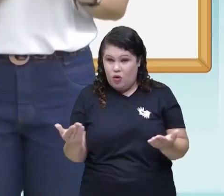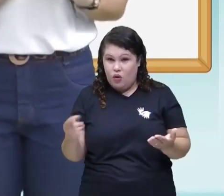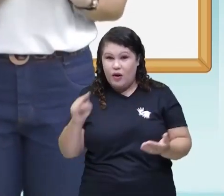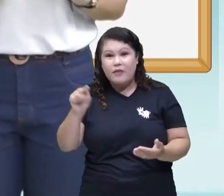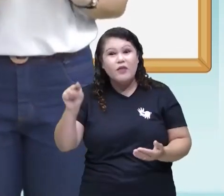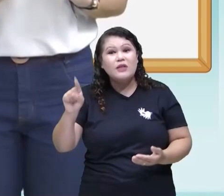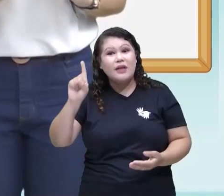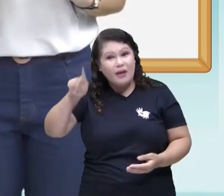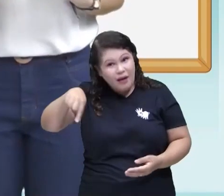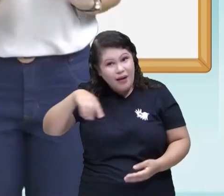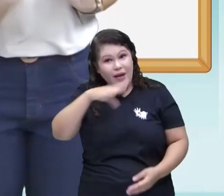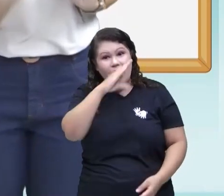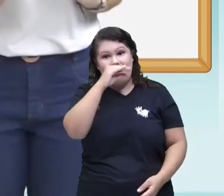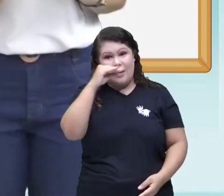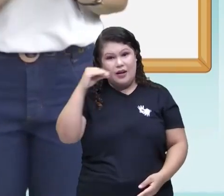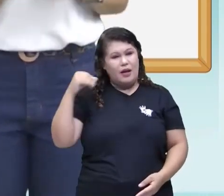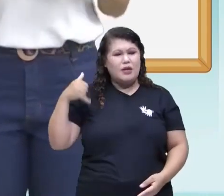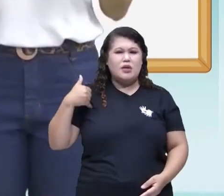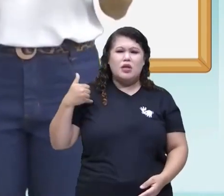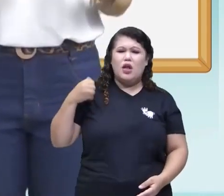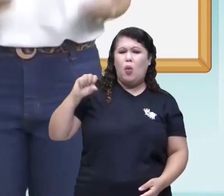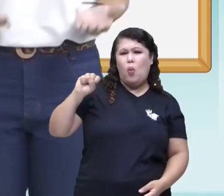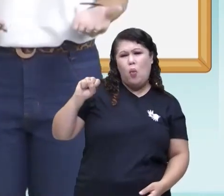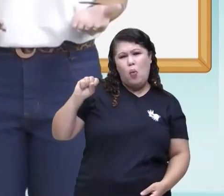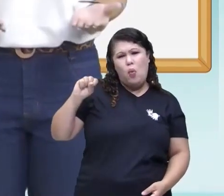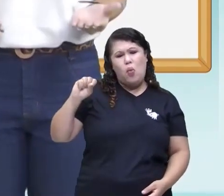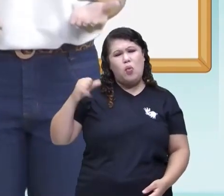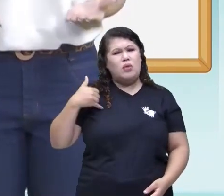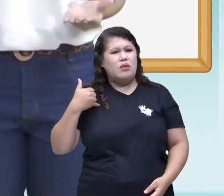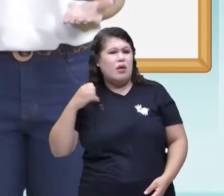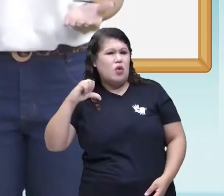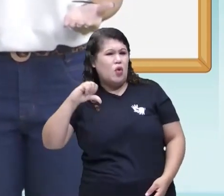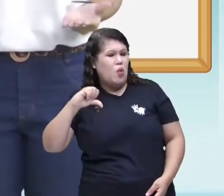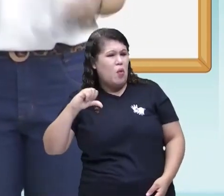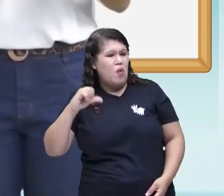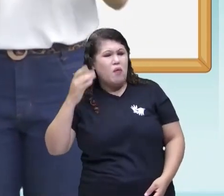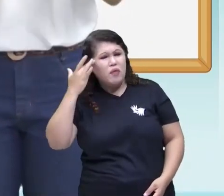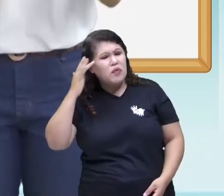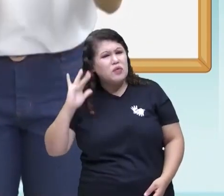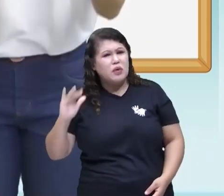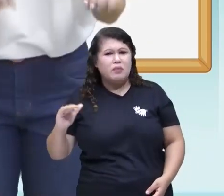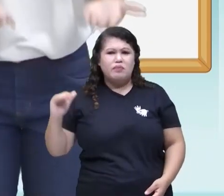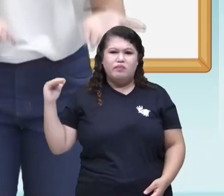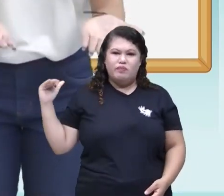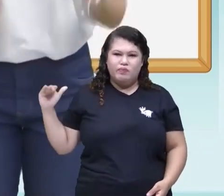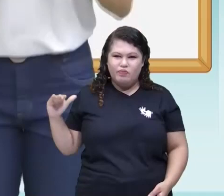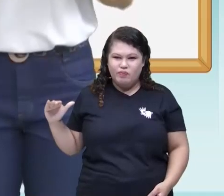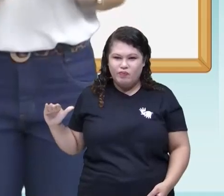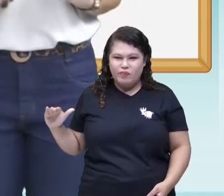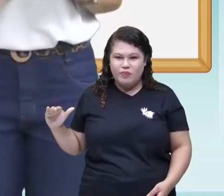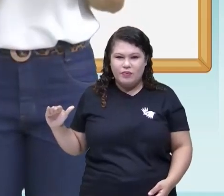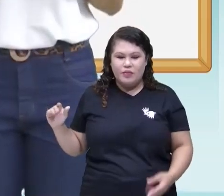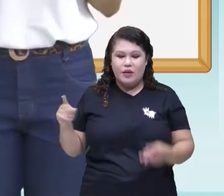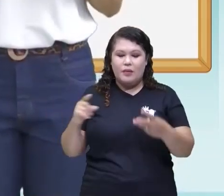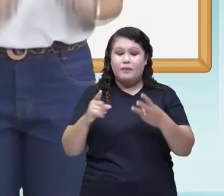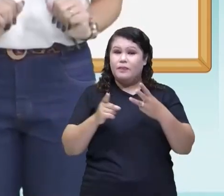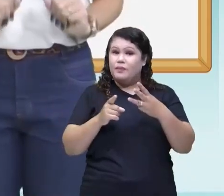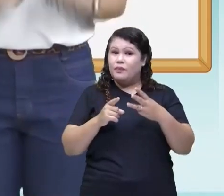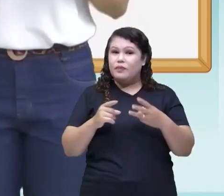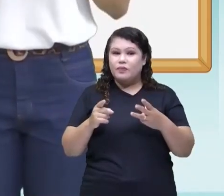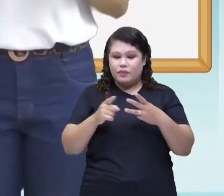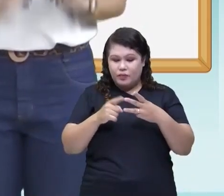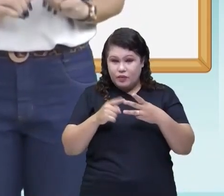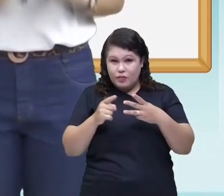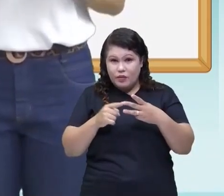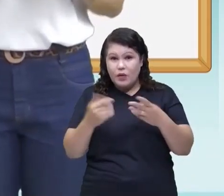de 7, 8 ou 9 anos, ou até um pouquinho mais, não é verdade? Vocês são crianças